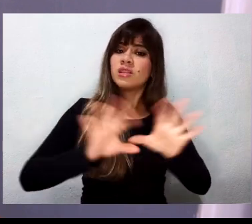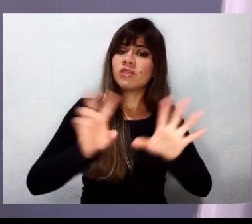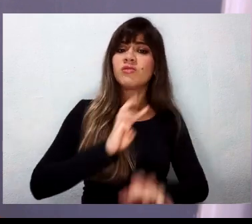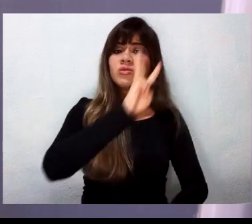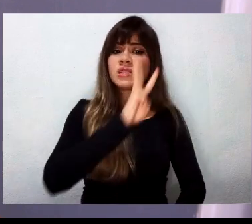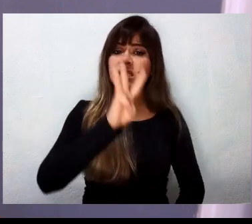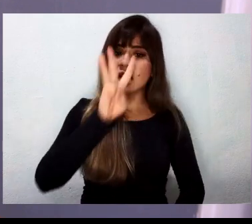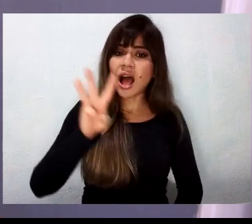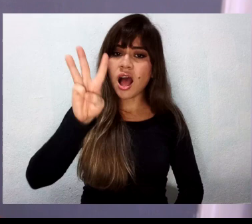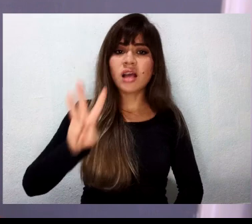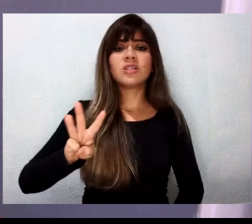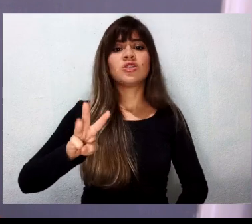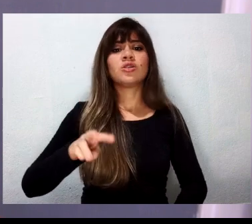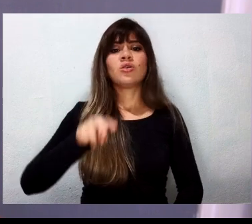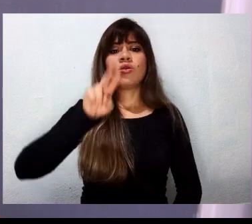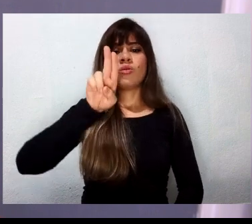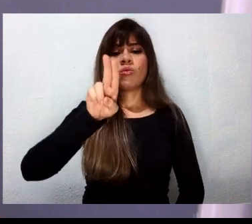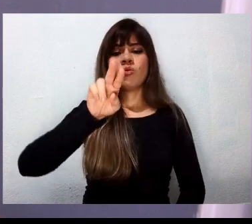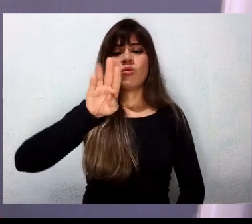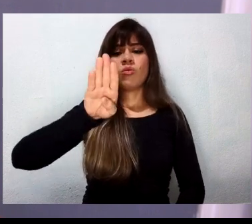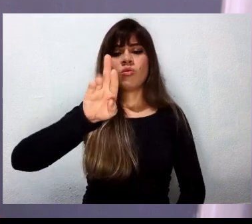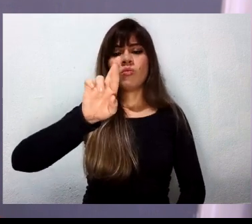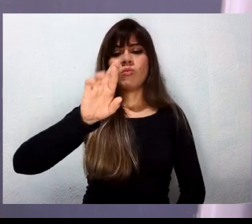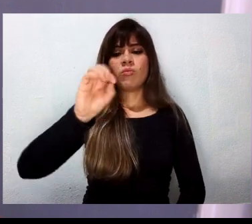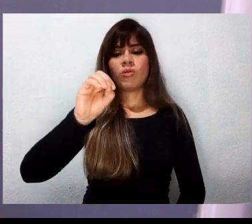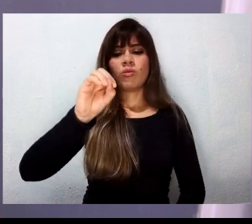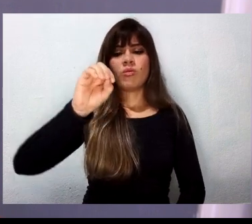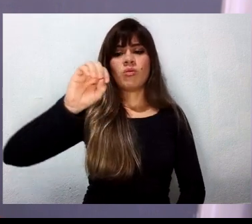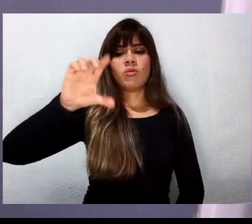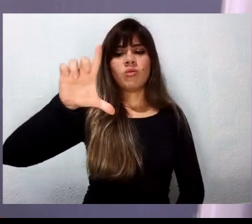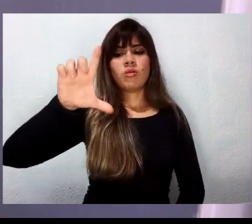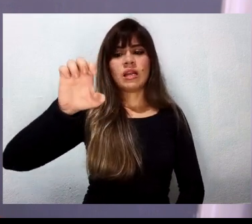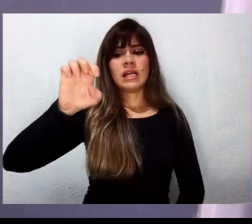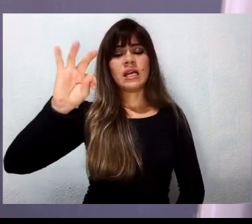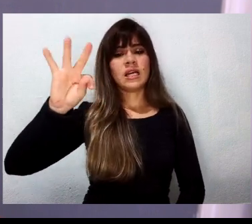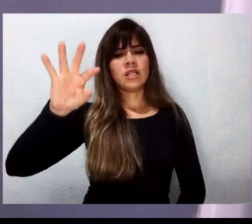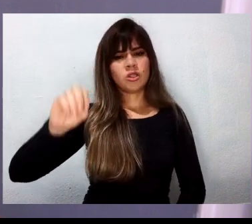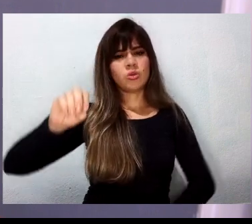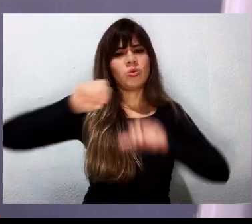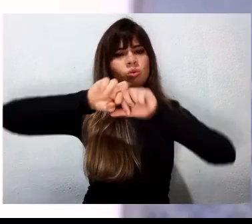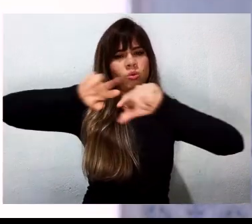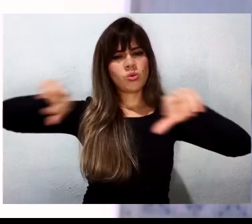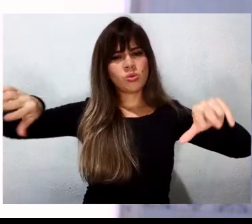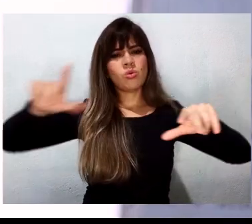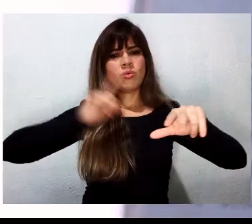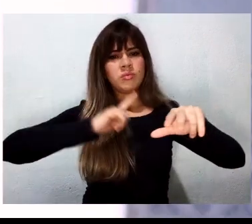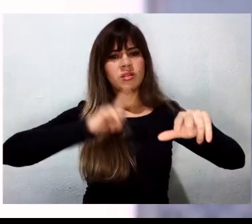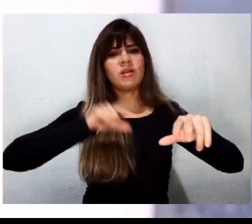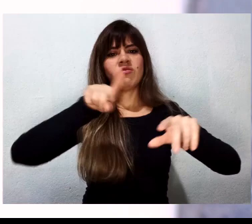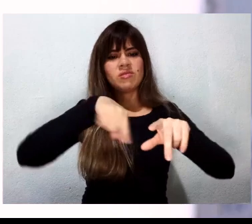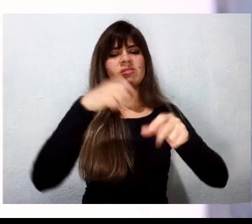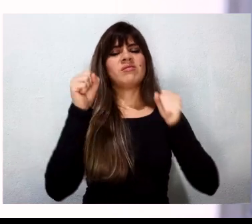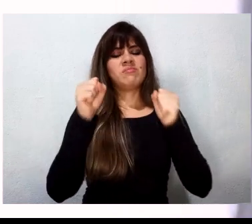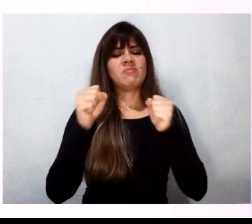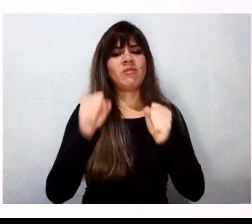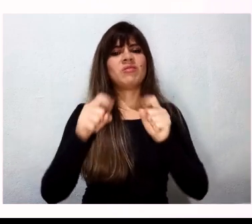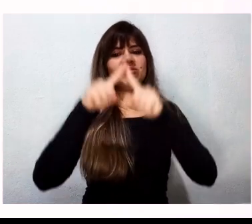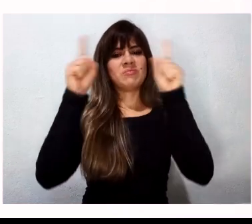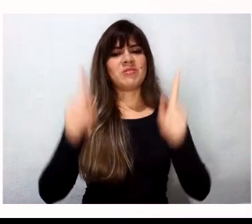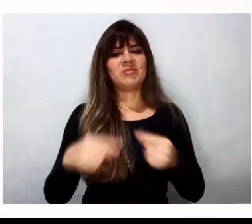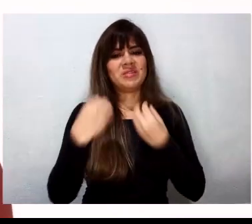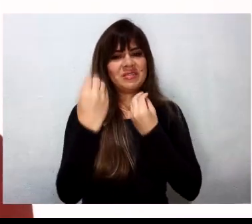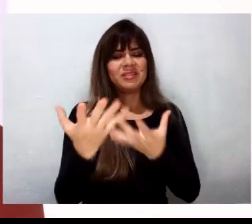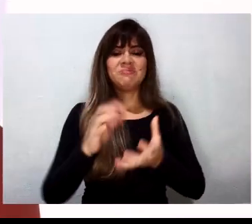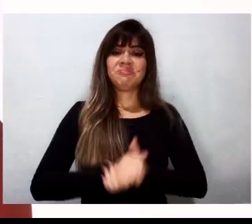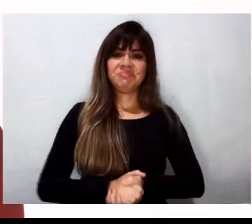estão disponíveis aí no nosso site, Ogroleto, Baldio, Maquinista, né? E vamos aí devolver o braço do índio, ou